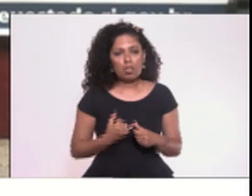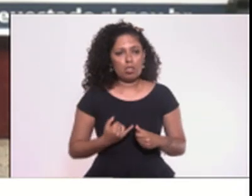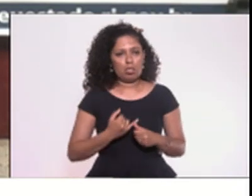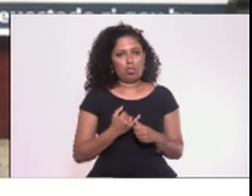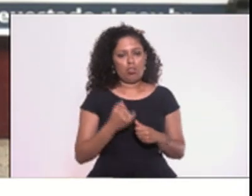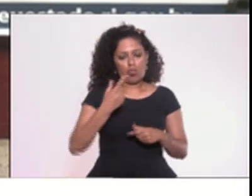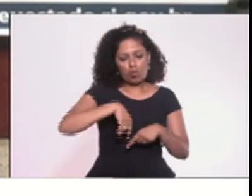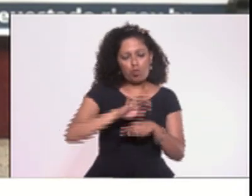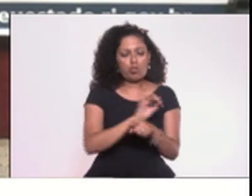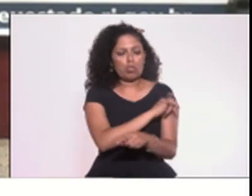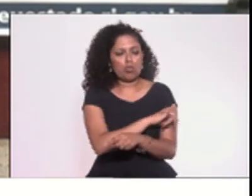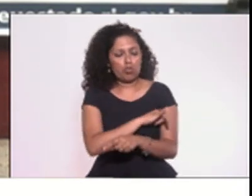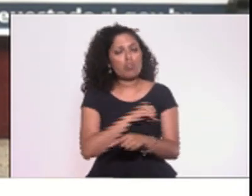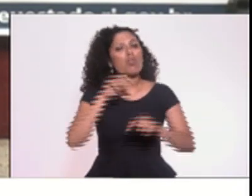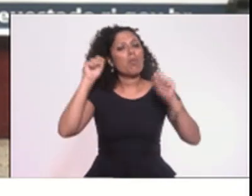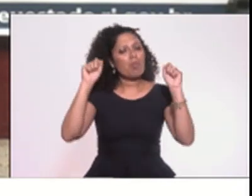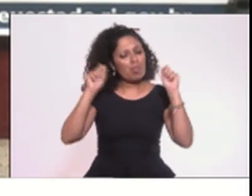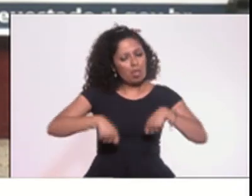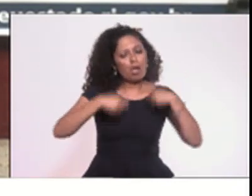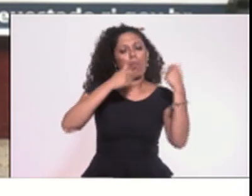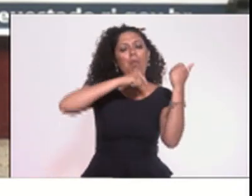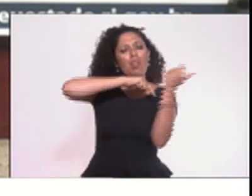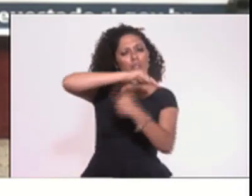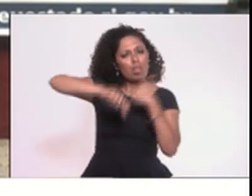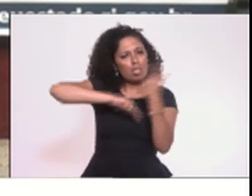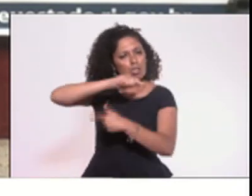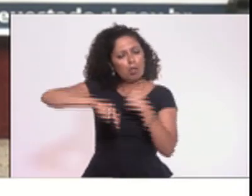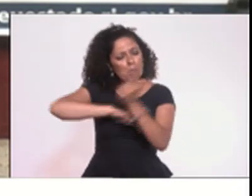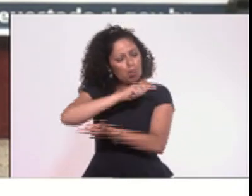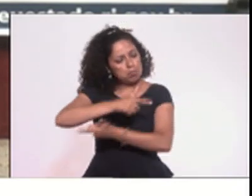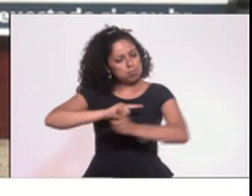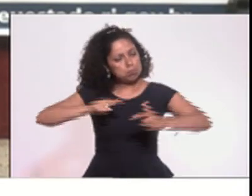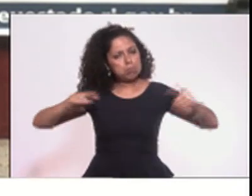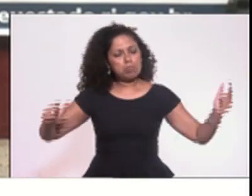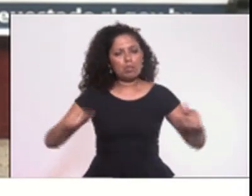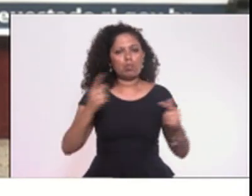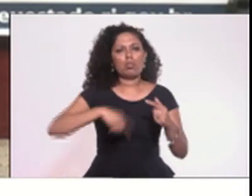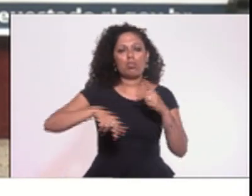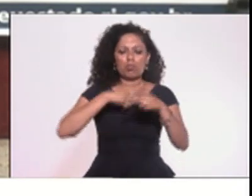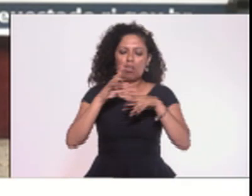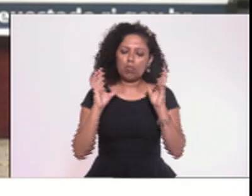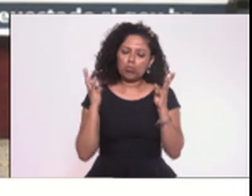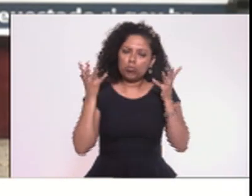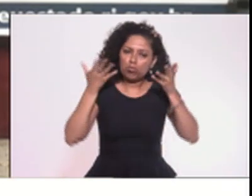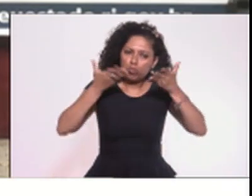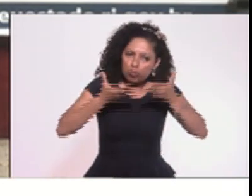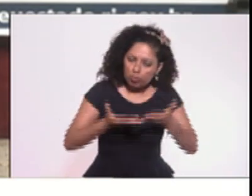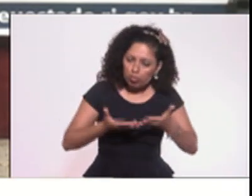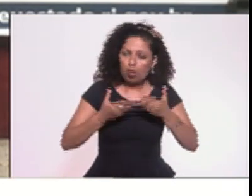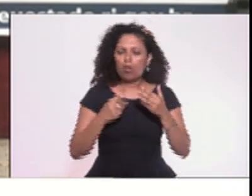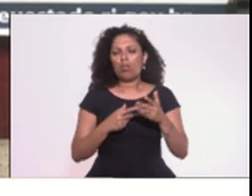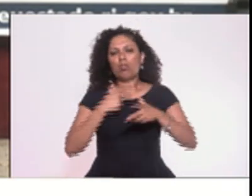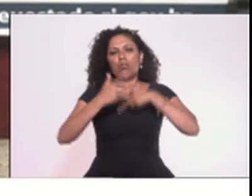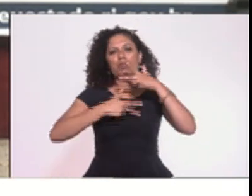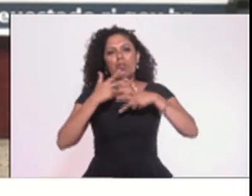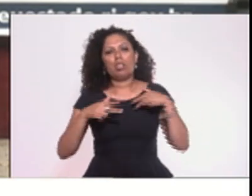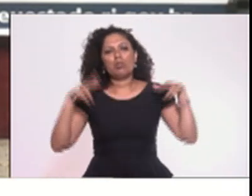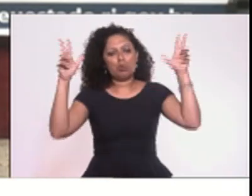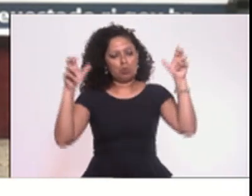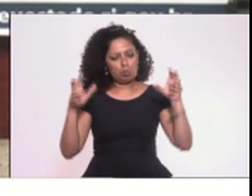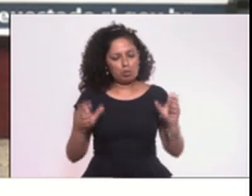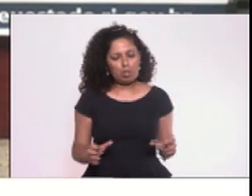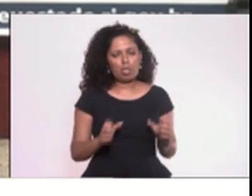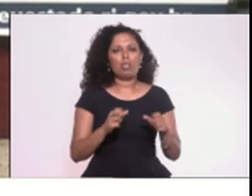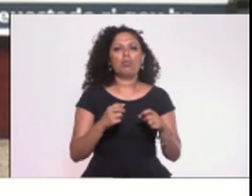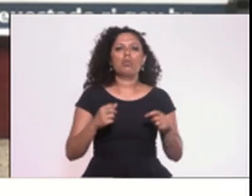que o Estado do Rio tem que trabalhar, e a gente tem que colocar justamente o fórum liderando essa oportunidade